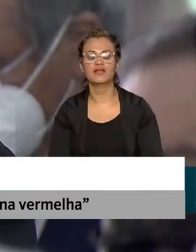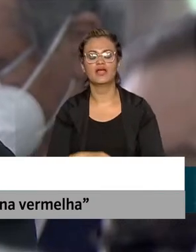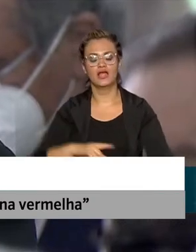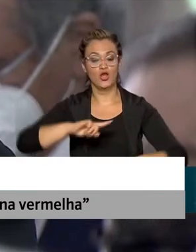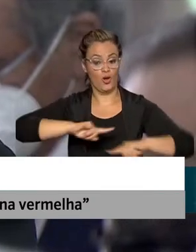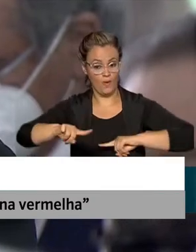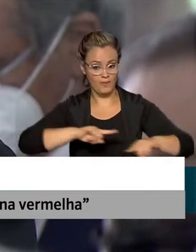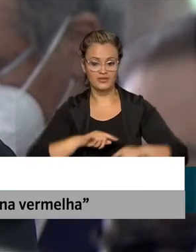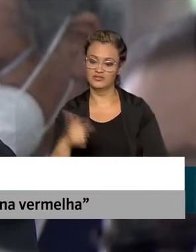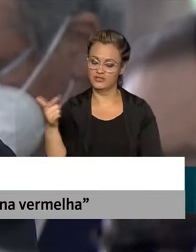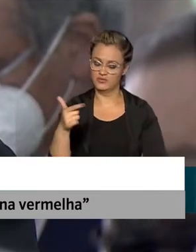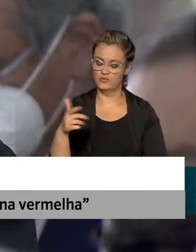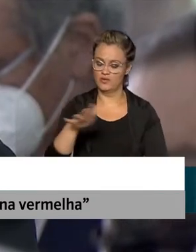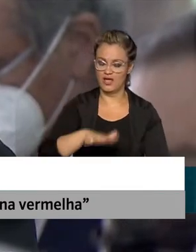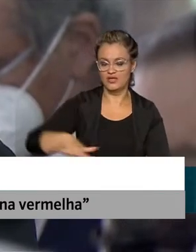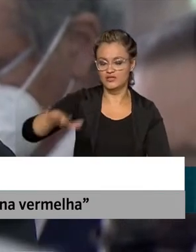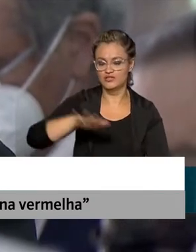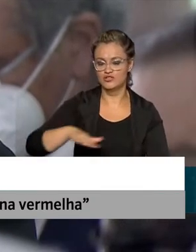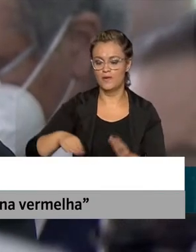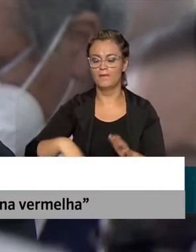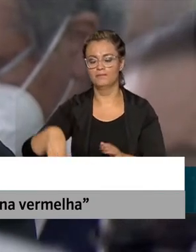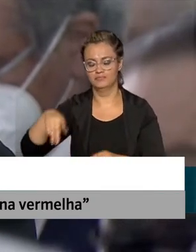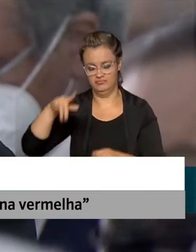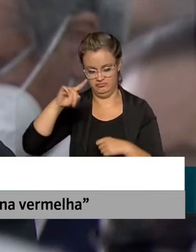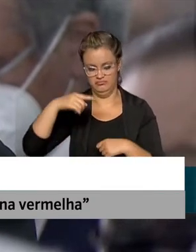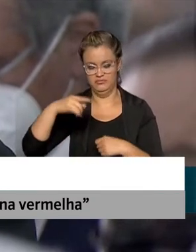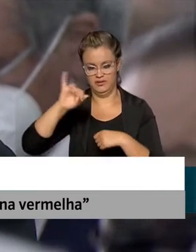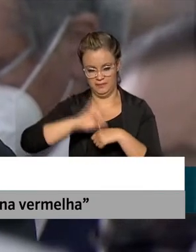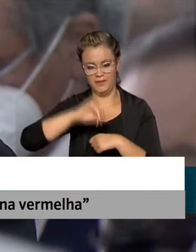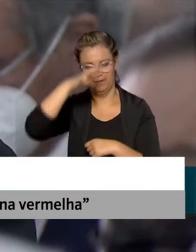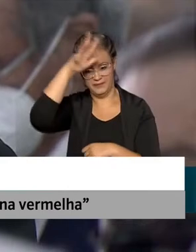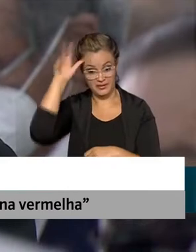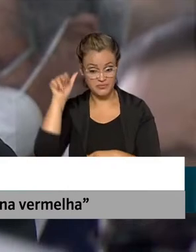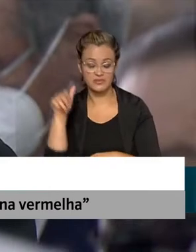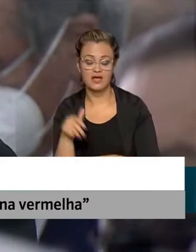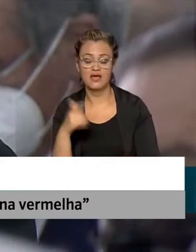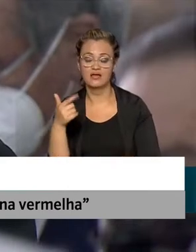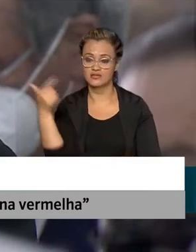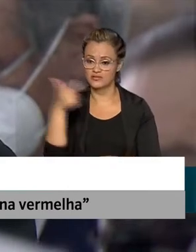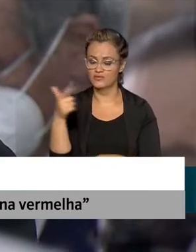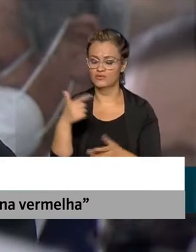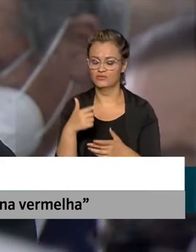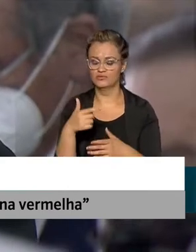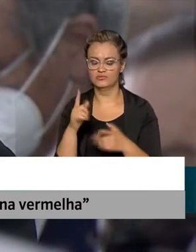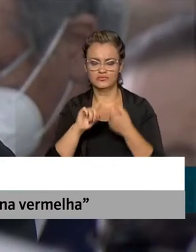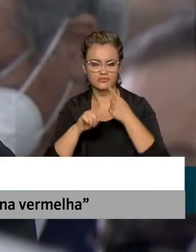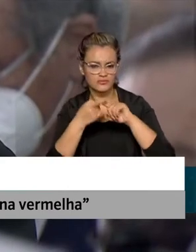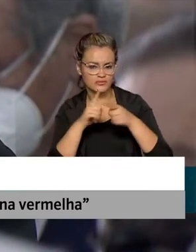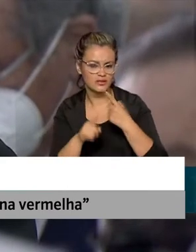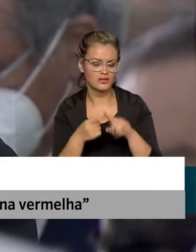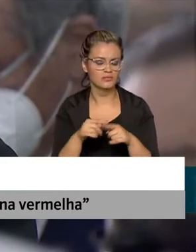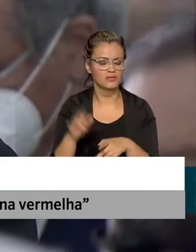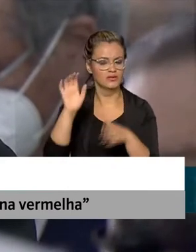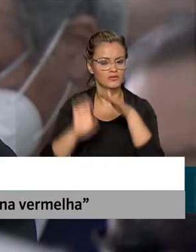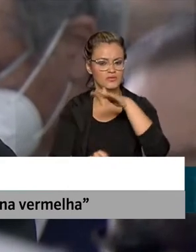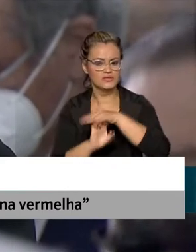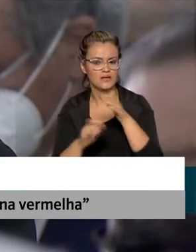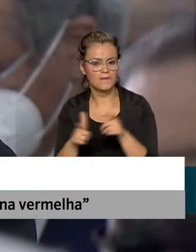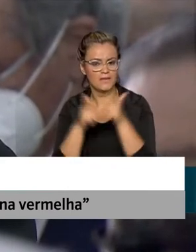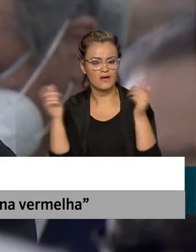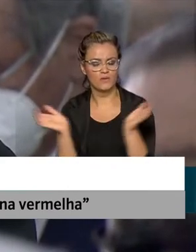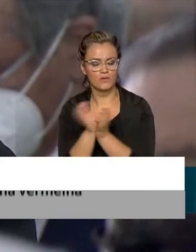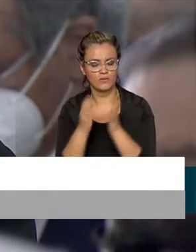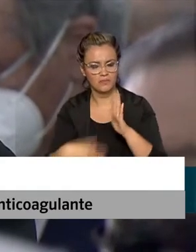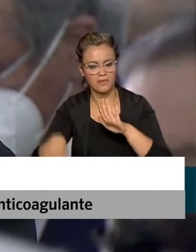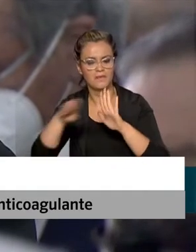da 12ª Região Militar, também em Manaus, subchefe de Assuntos Internacionais do Estado-Maior Conjunto das